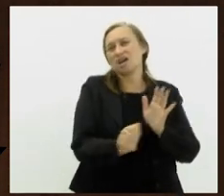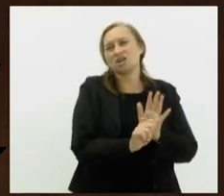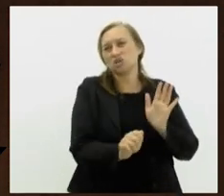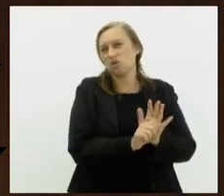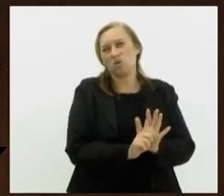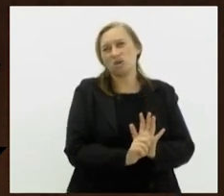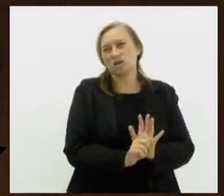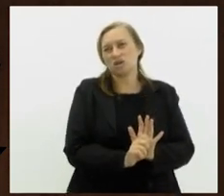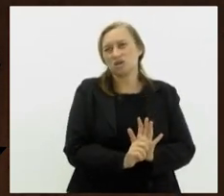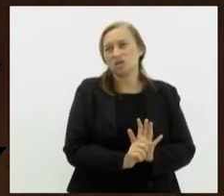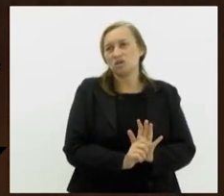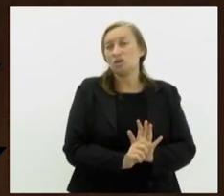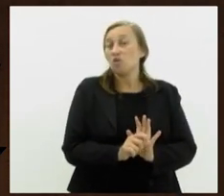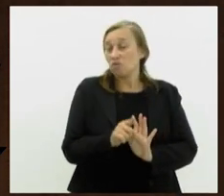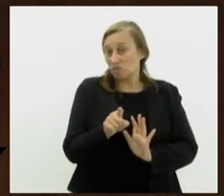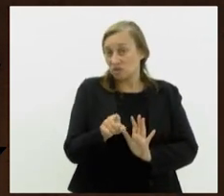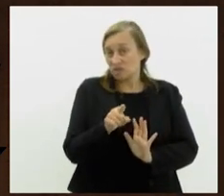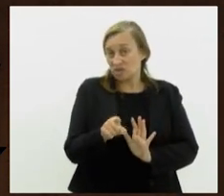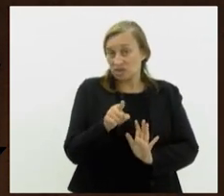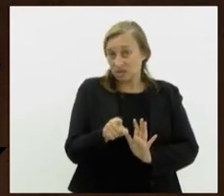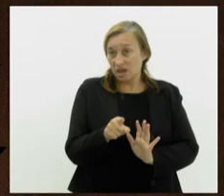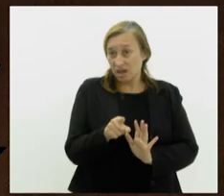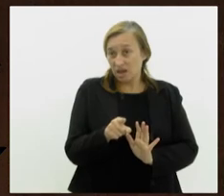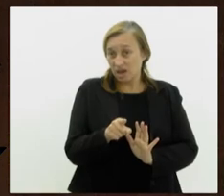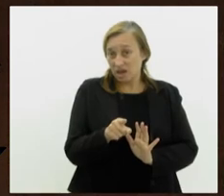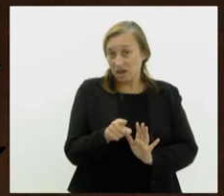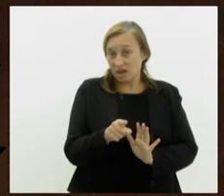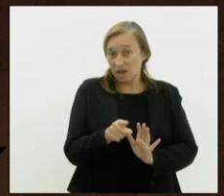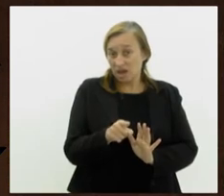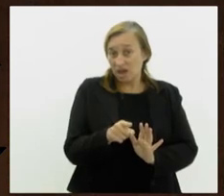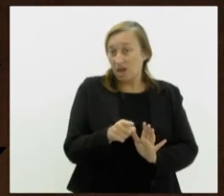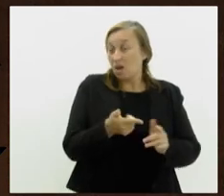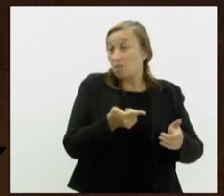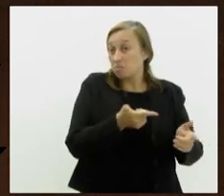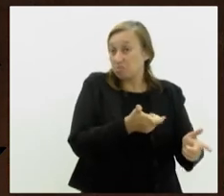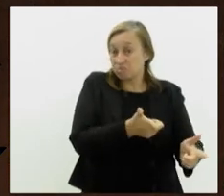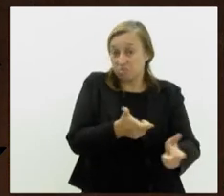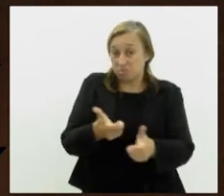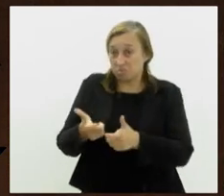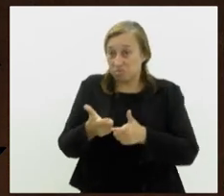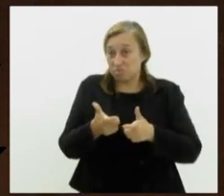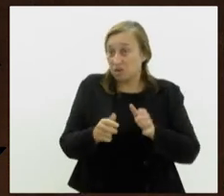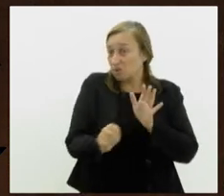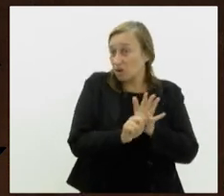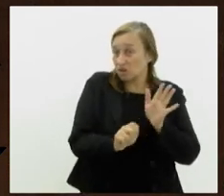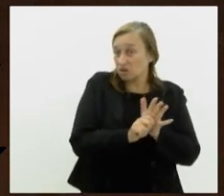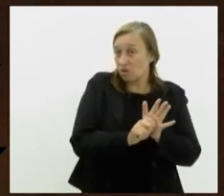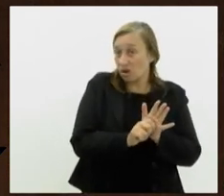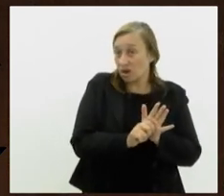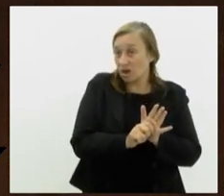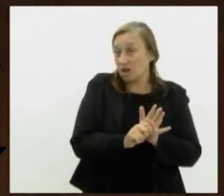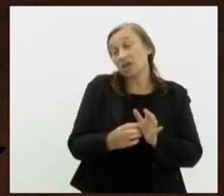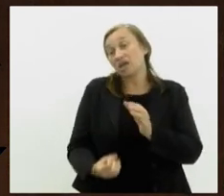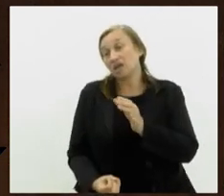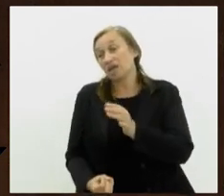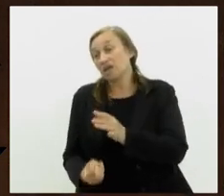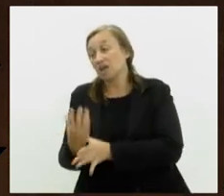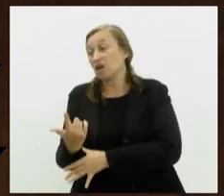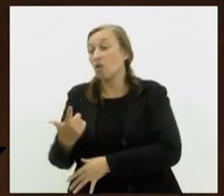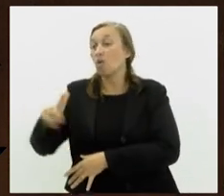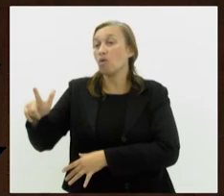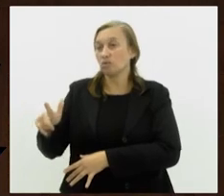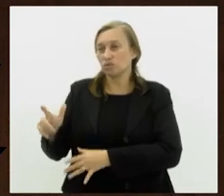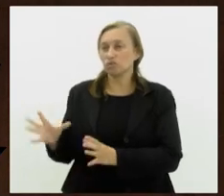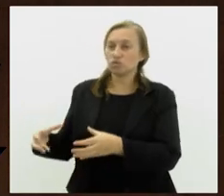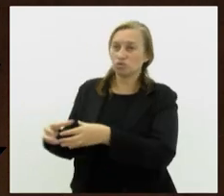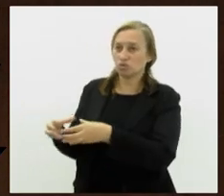chamada, você está enxugando gelo. Você está enxugando gelo. Então, a discussão não é querer